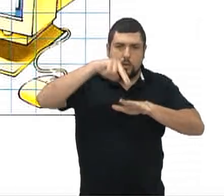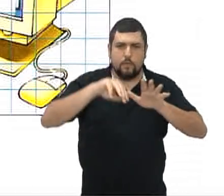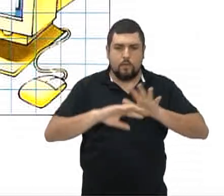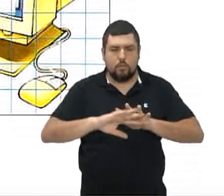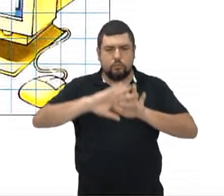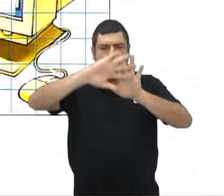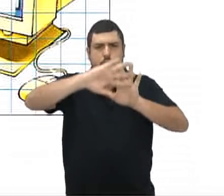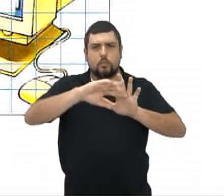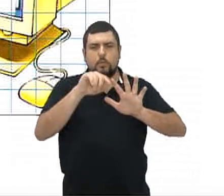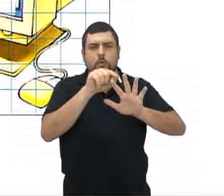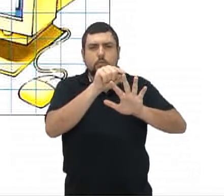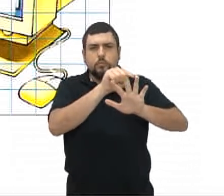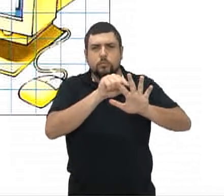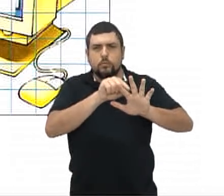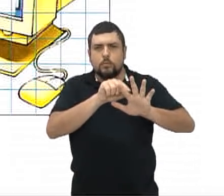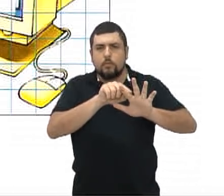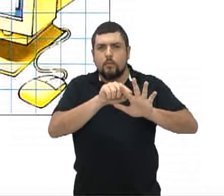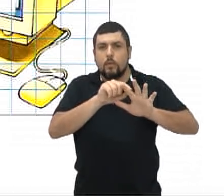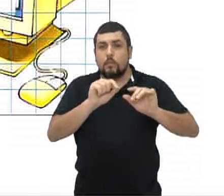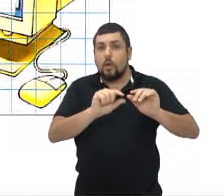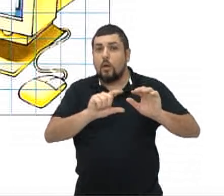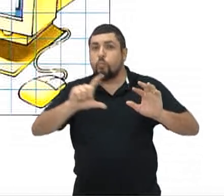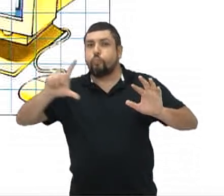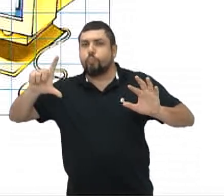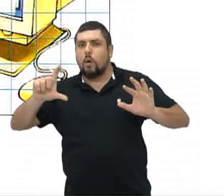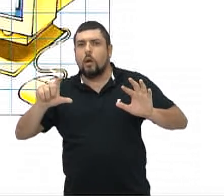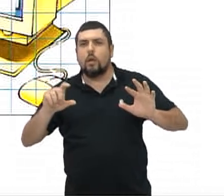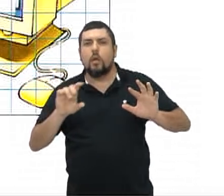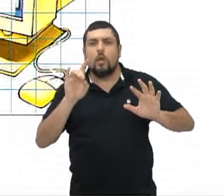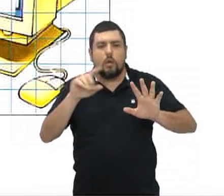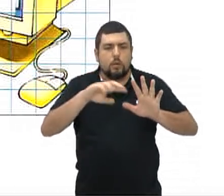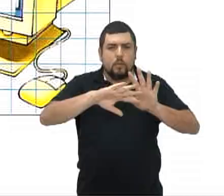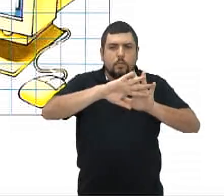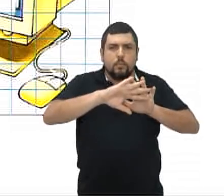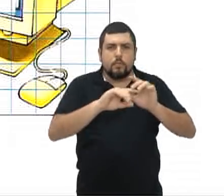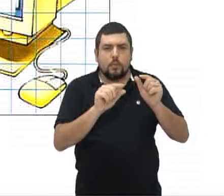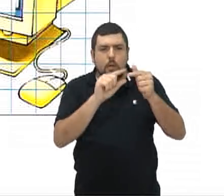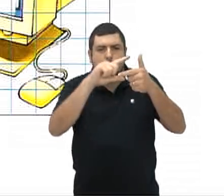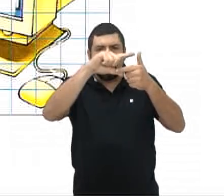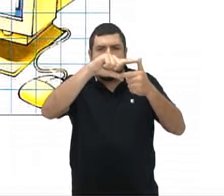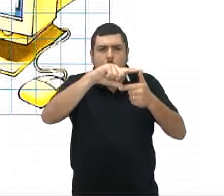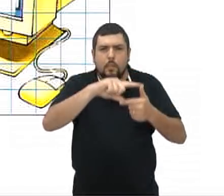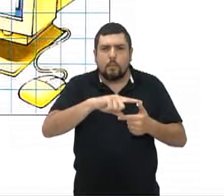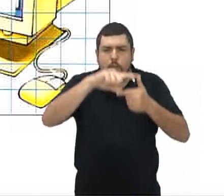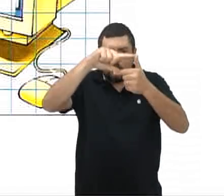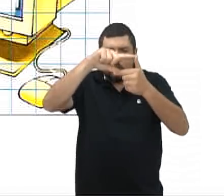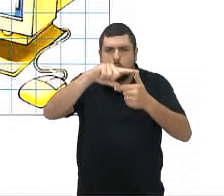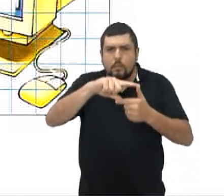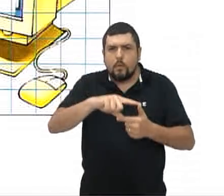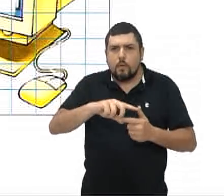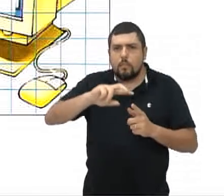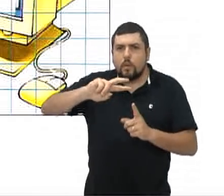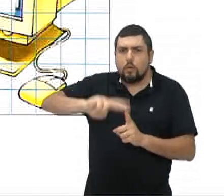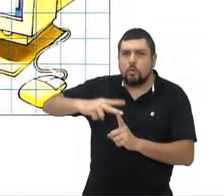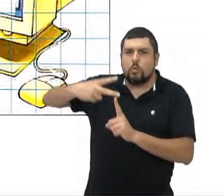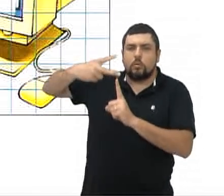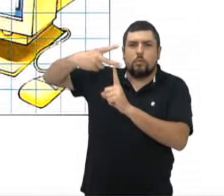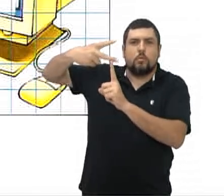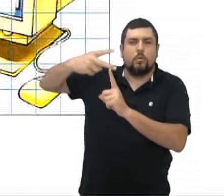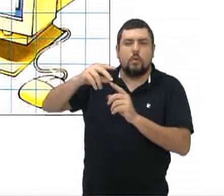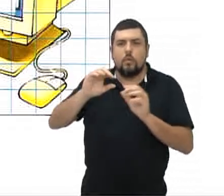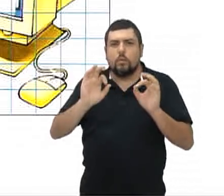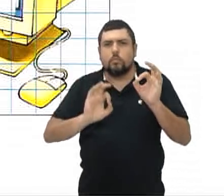para ampliar, basta aumentar o tamanho dos quadradinhos da malha. E para